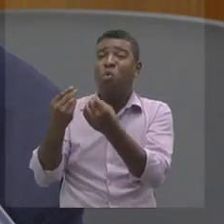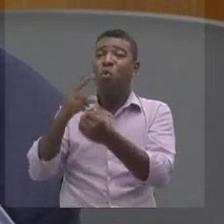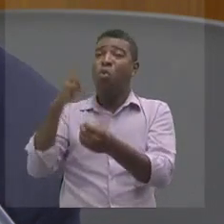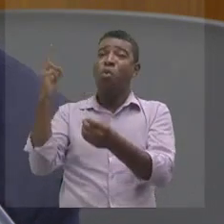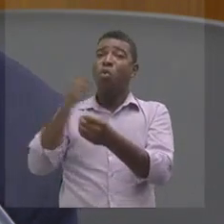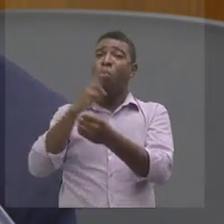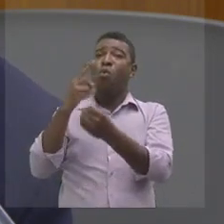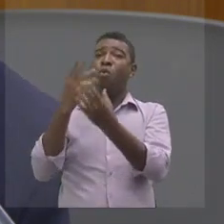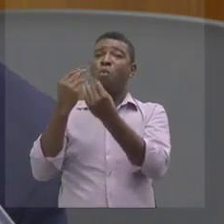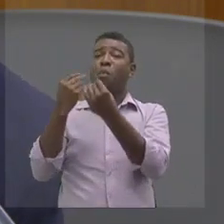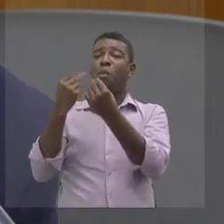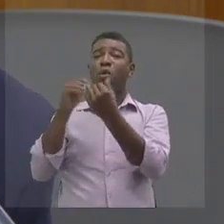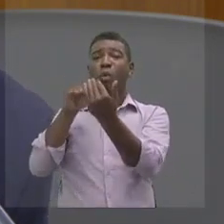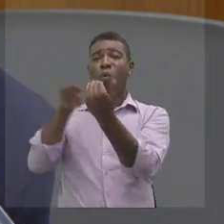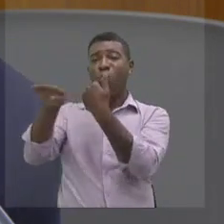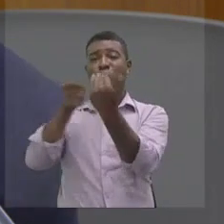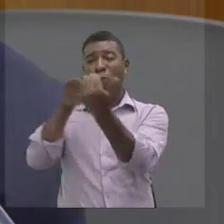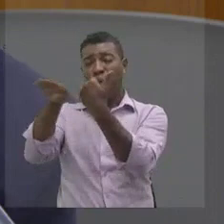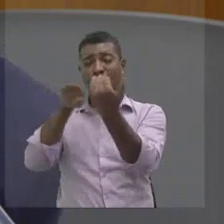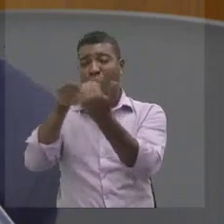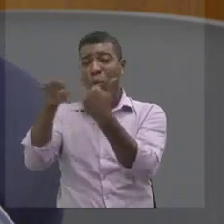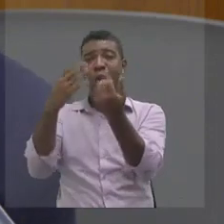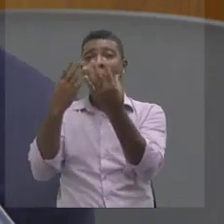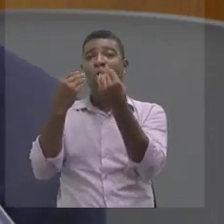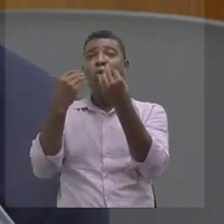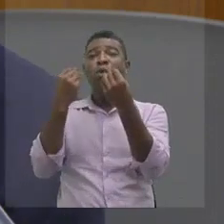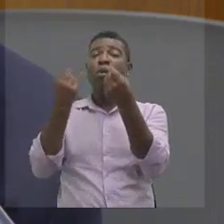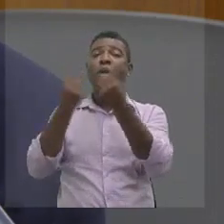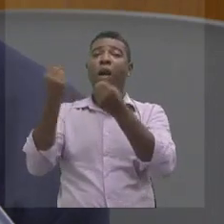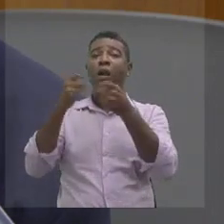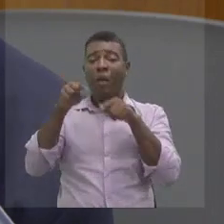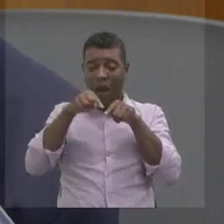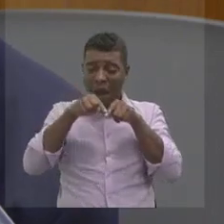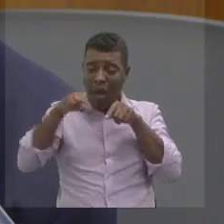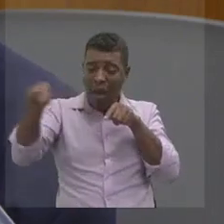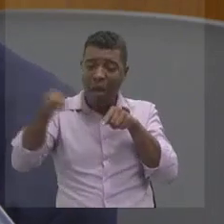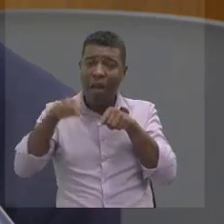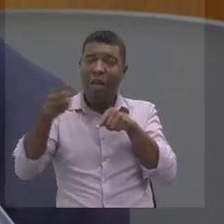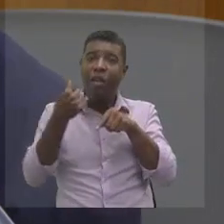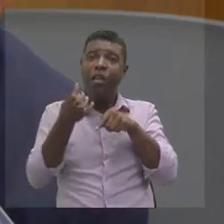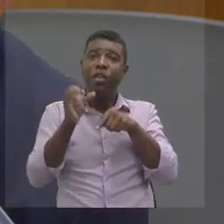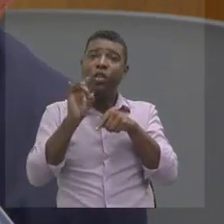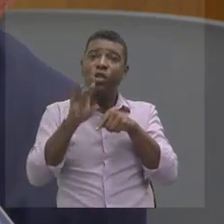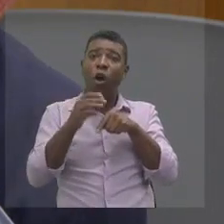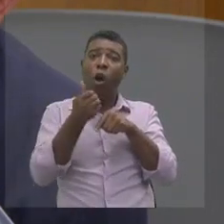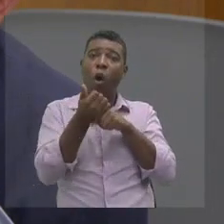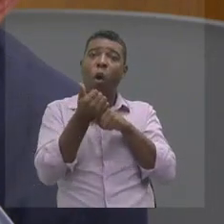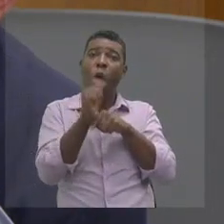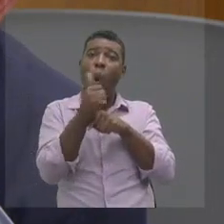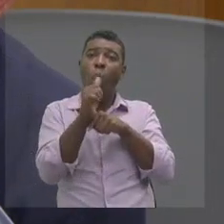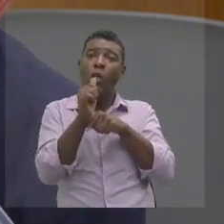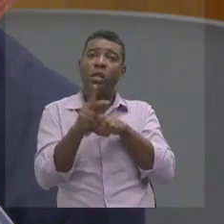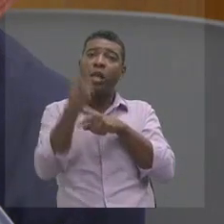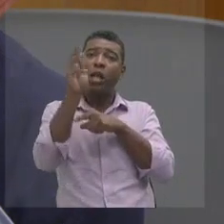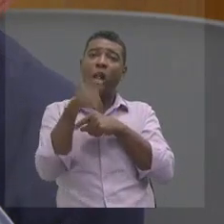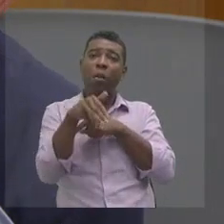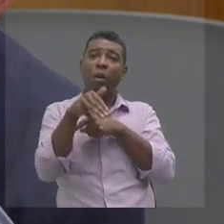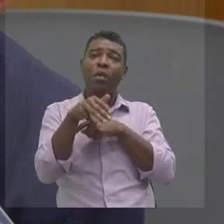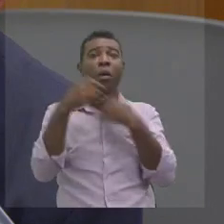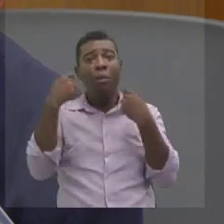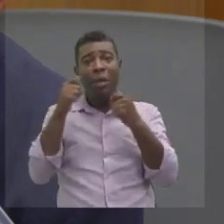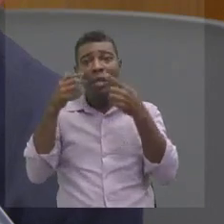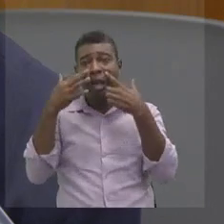que tem um fluxo extremamente alto e ela é pequena são só 11 km a gente precisa de uma atenção especial